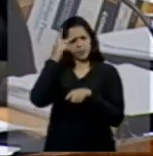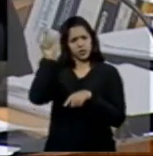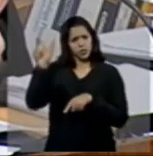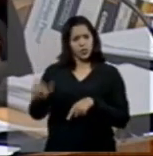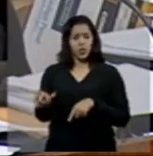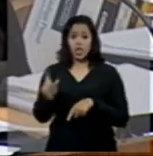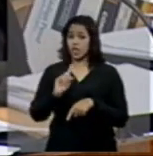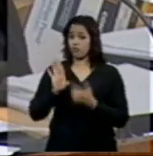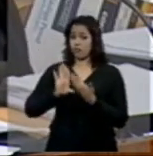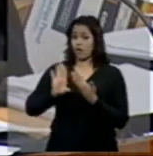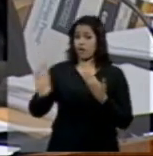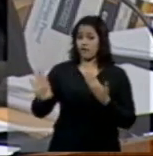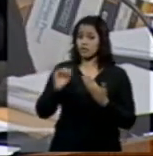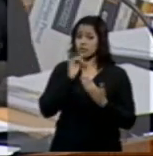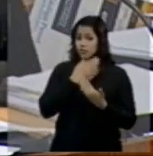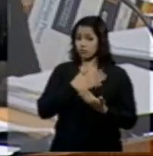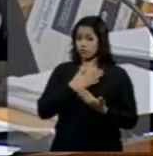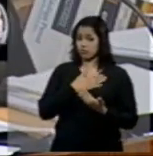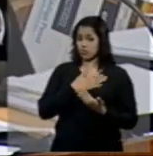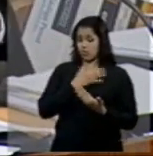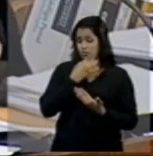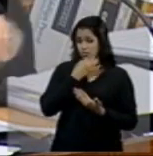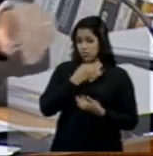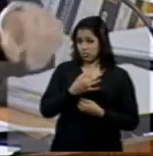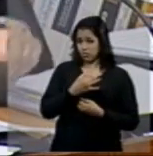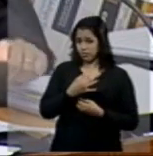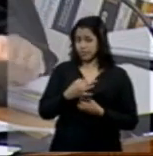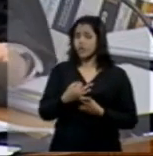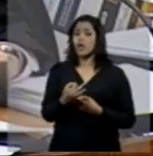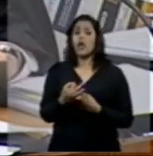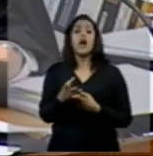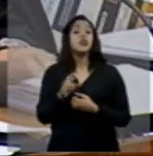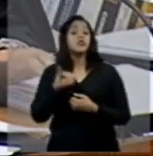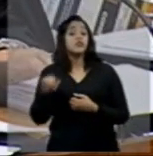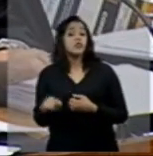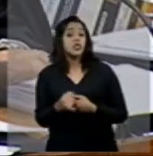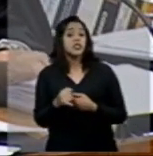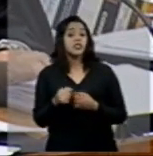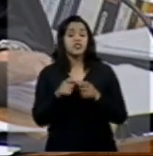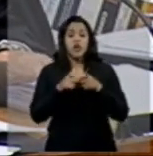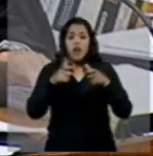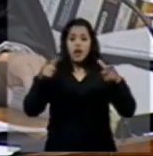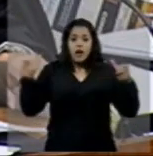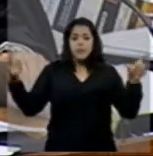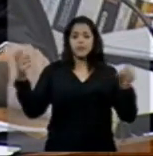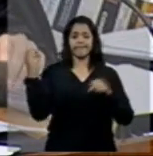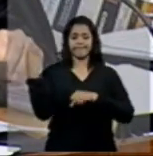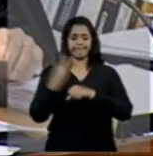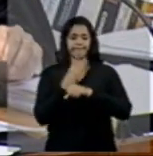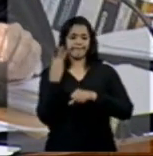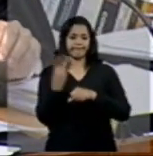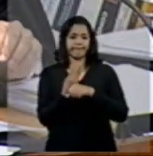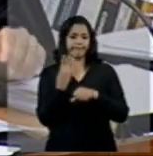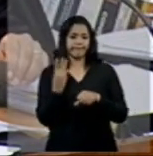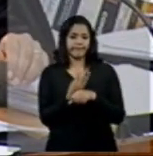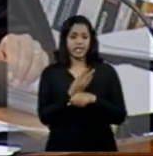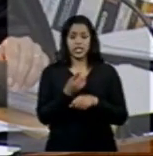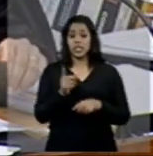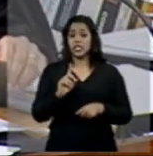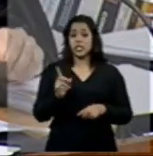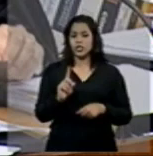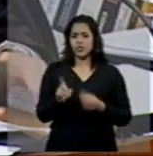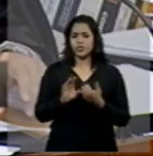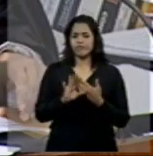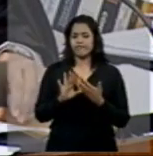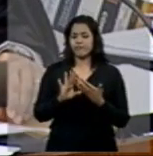Não se afastou, a meu ver, e não se afasta com a possibilidade ampla de terceirização, não se